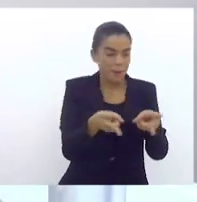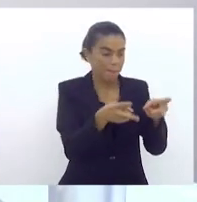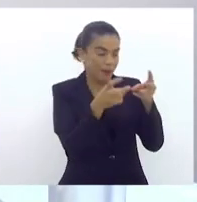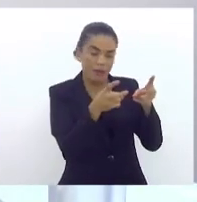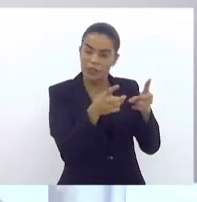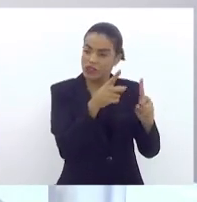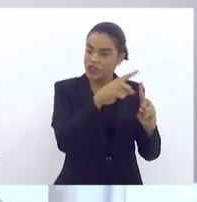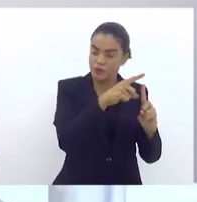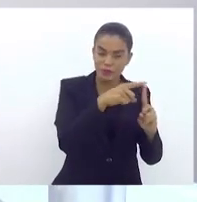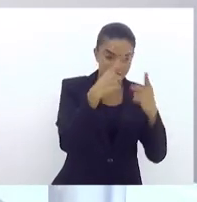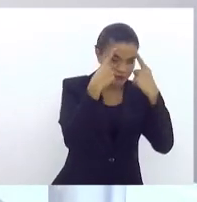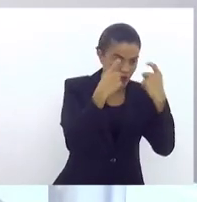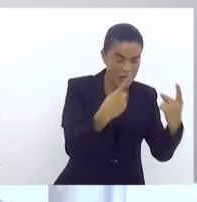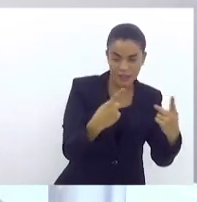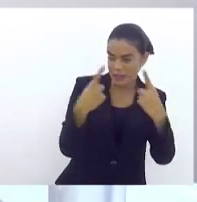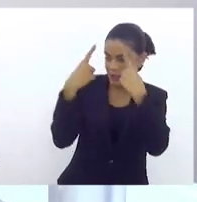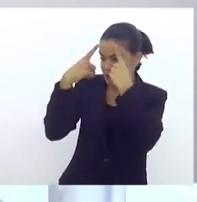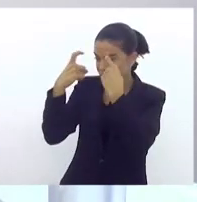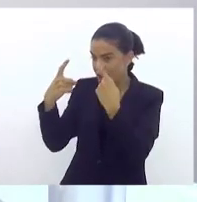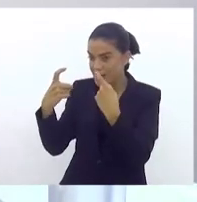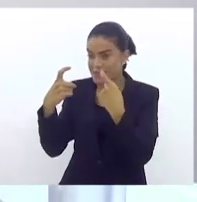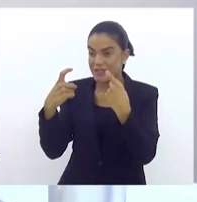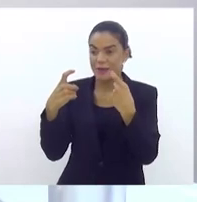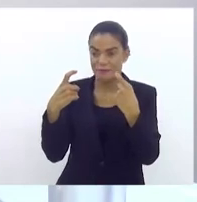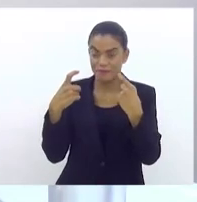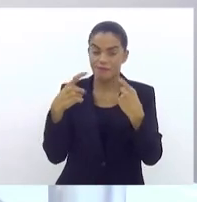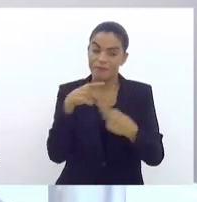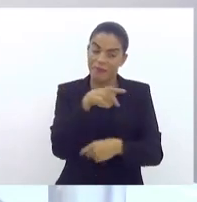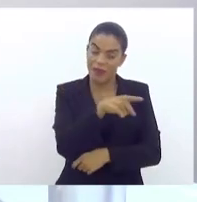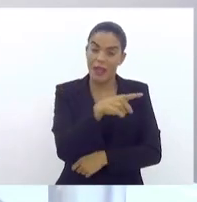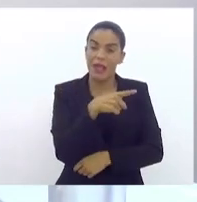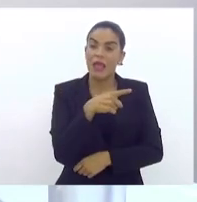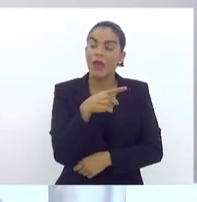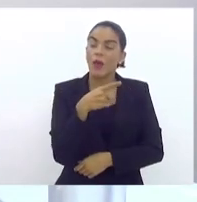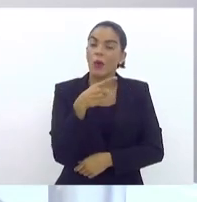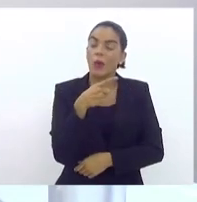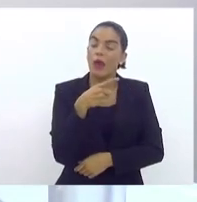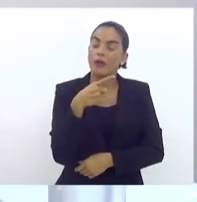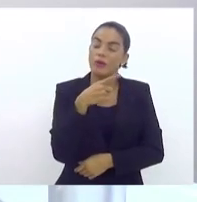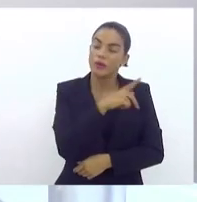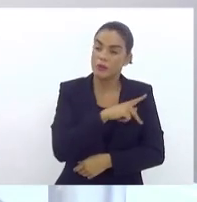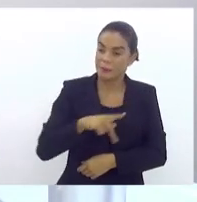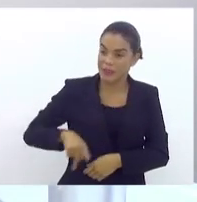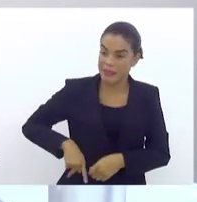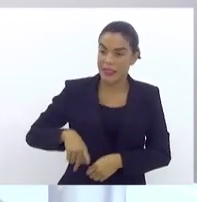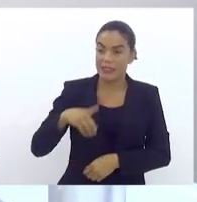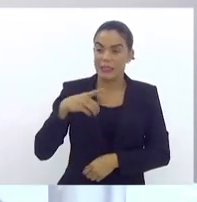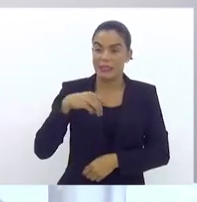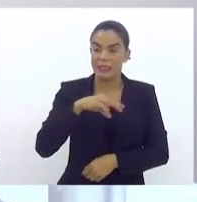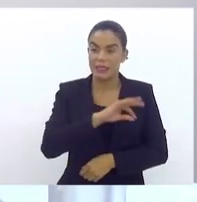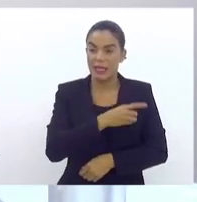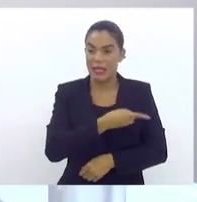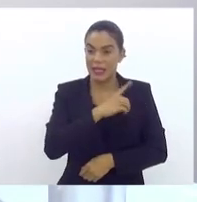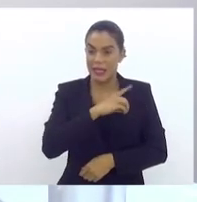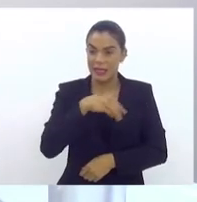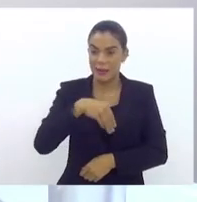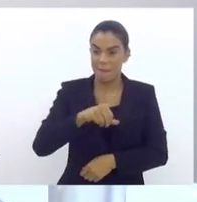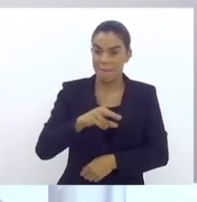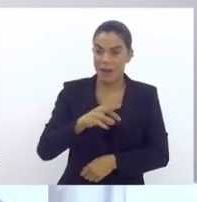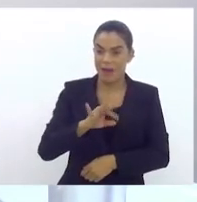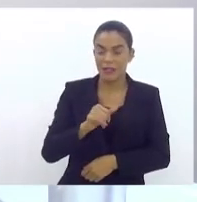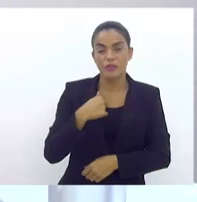tipificações de violência aí a deputada Marta Rocha nós presidência quando Traz essa questão da CPI do